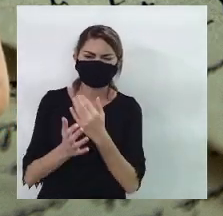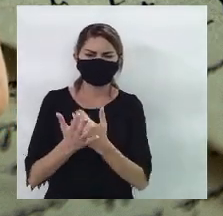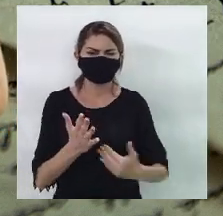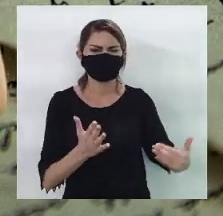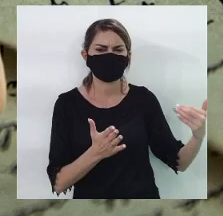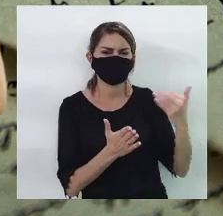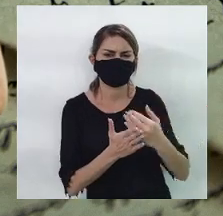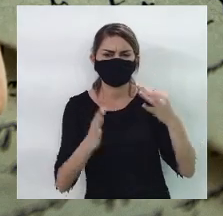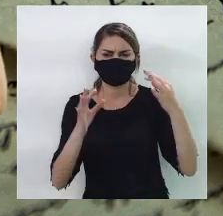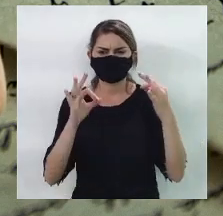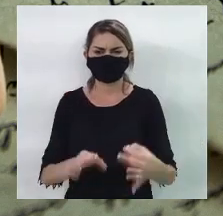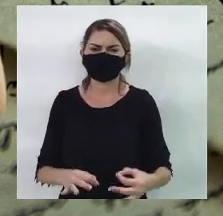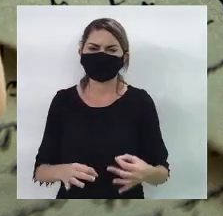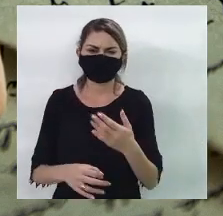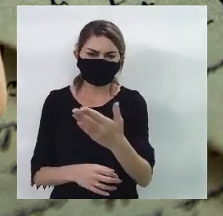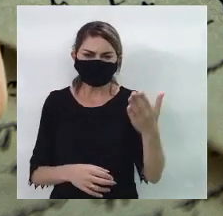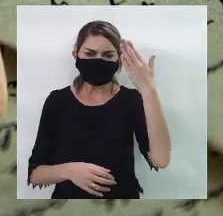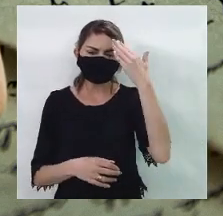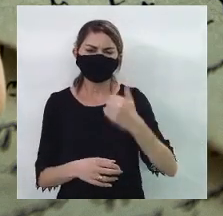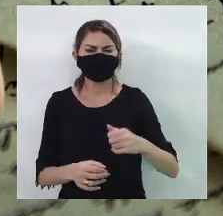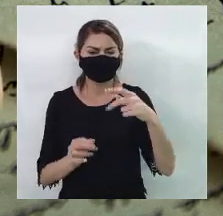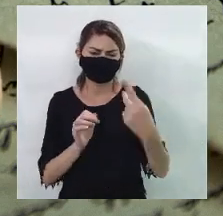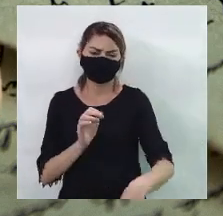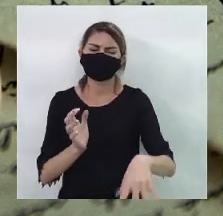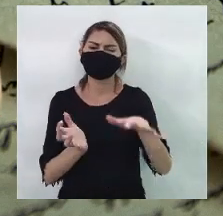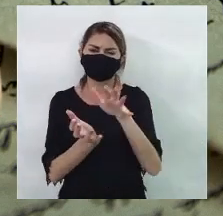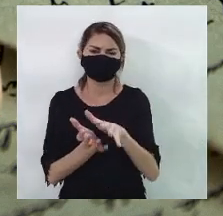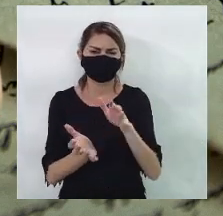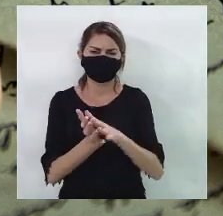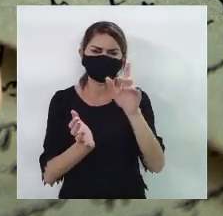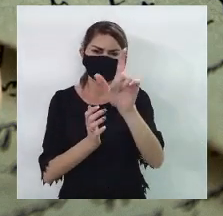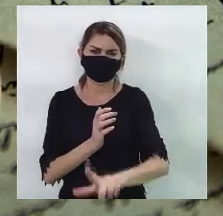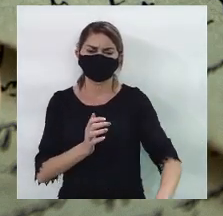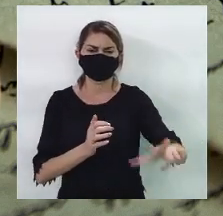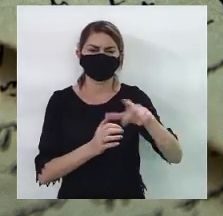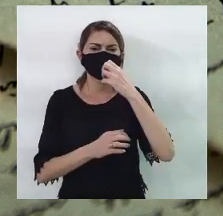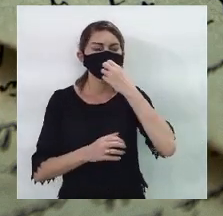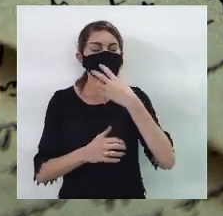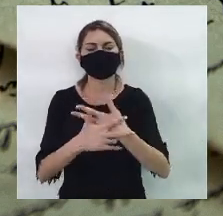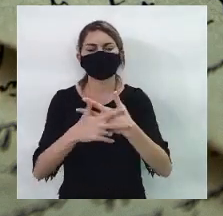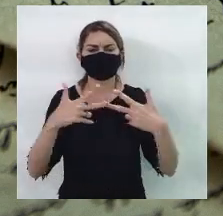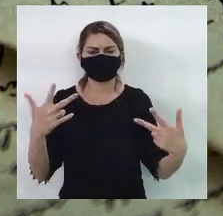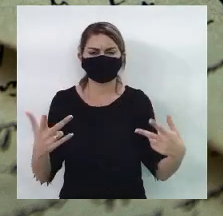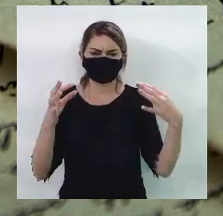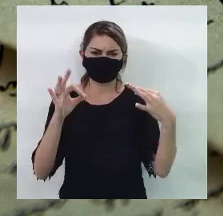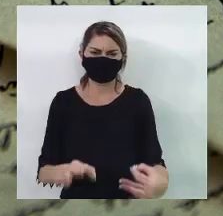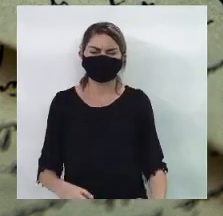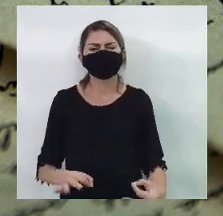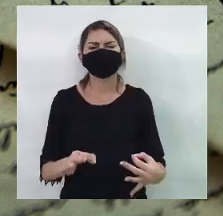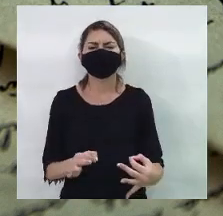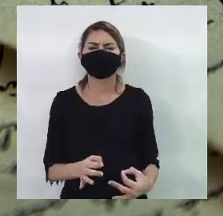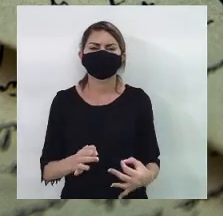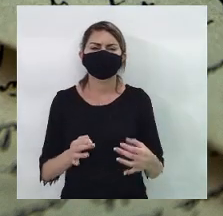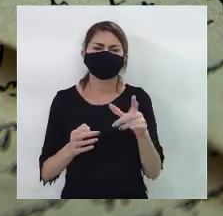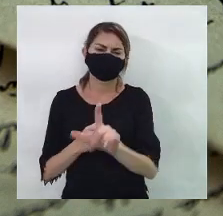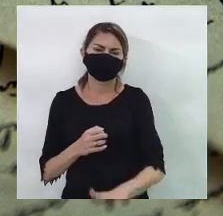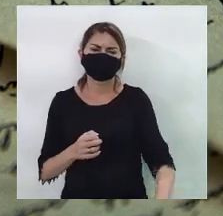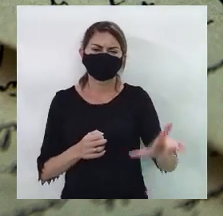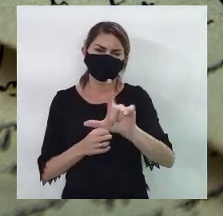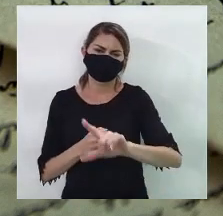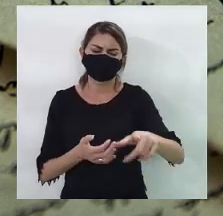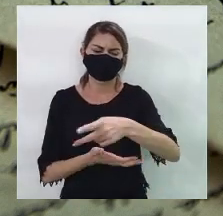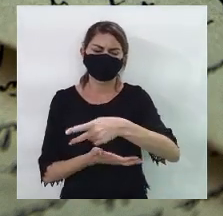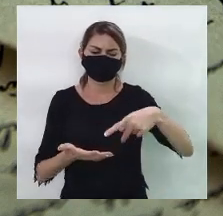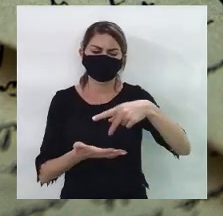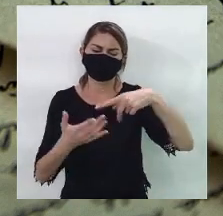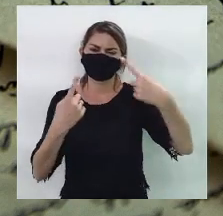né? Exatamente. E saber que em Pernambuco se faz literatura de boa qualidade, certo? Uma literatura, uma poesia,